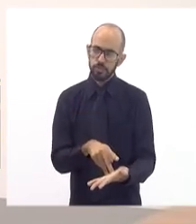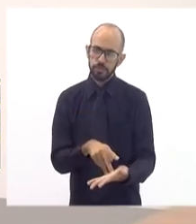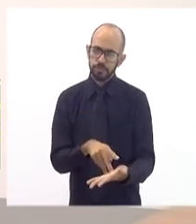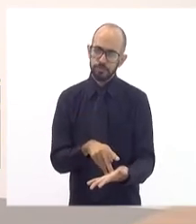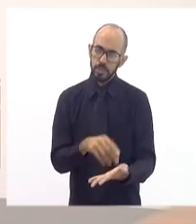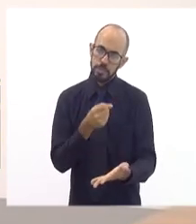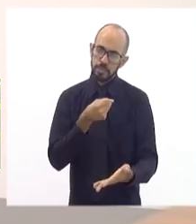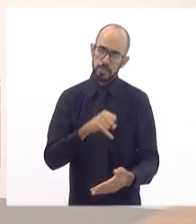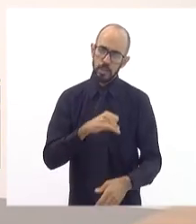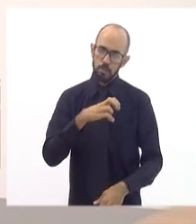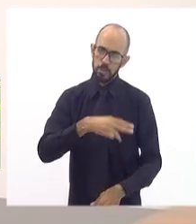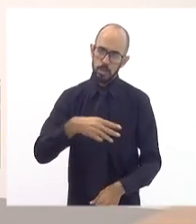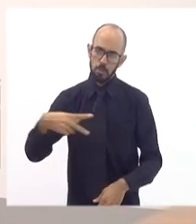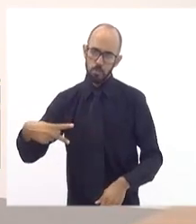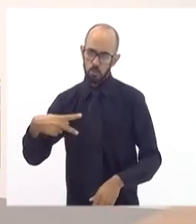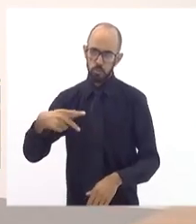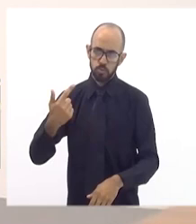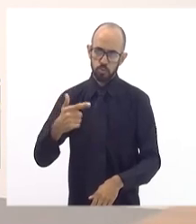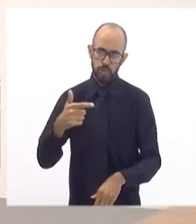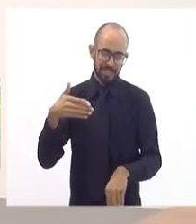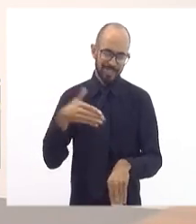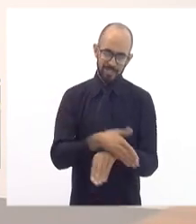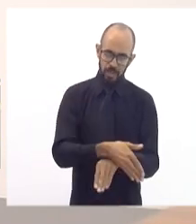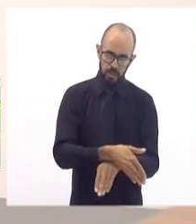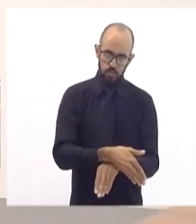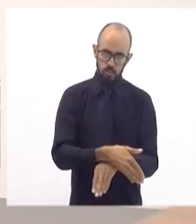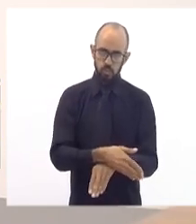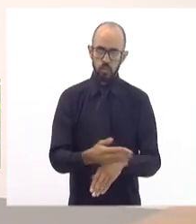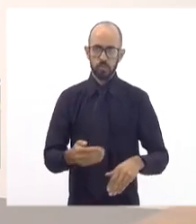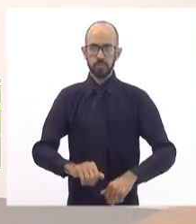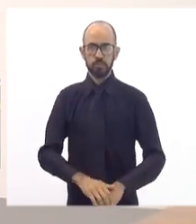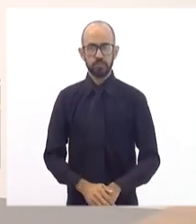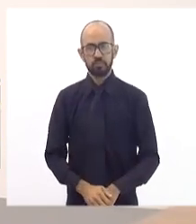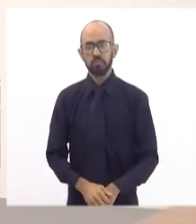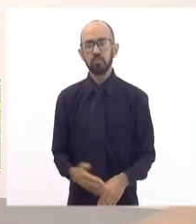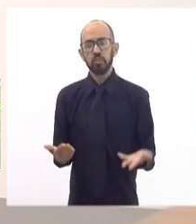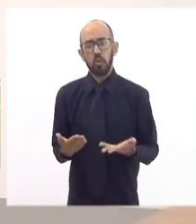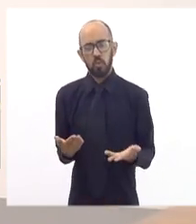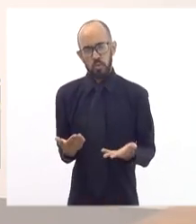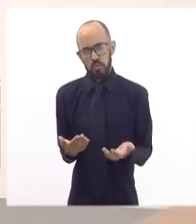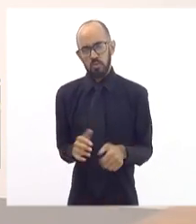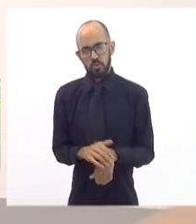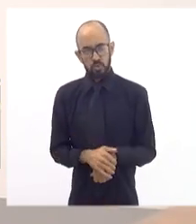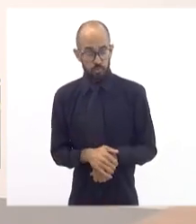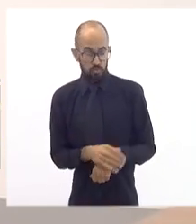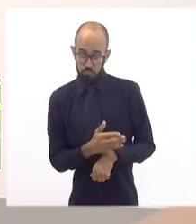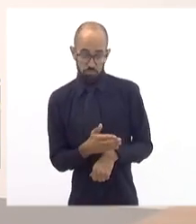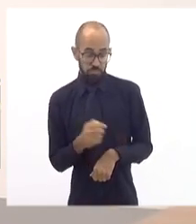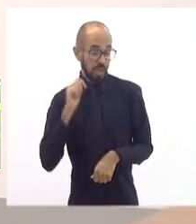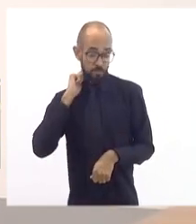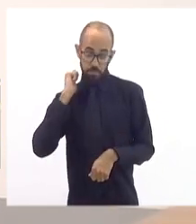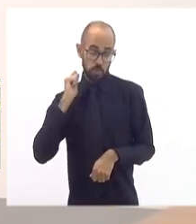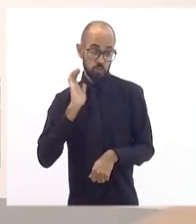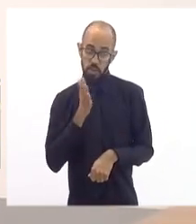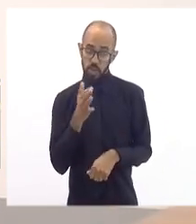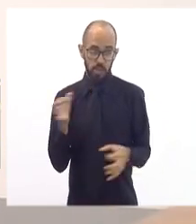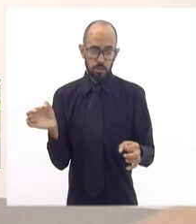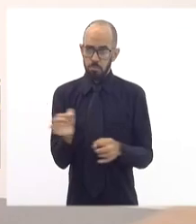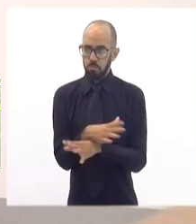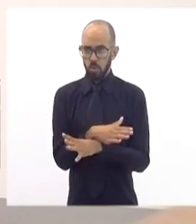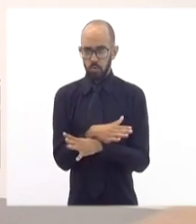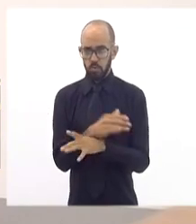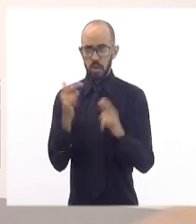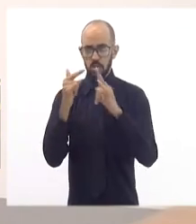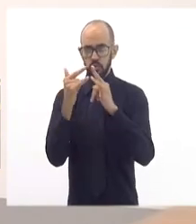Ministério Público não tivesse entrado já está hoje é dia o dia que dia que lançou em abril já estaria lá tudo as torres já